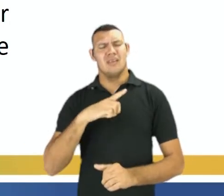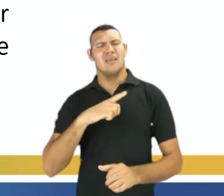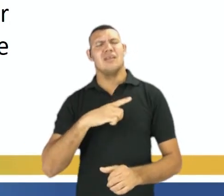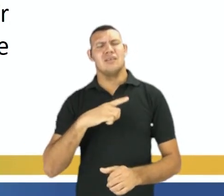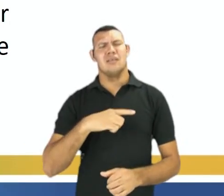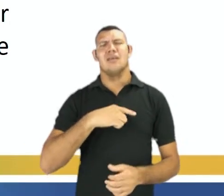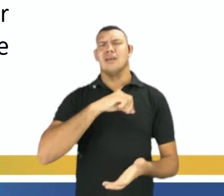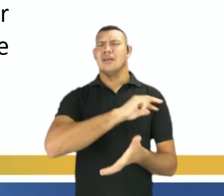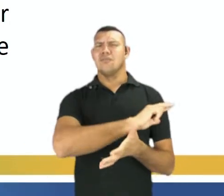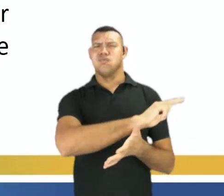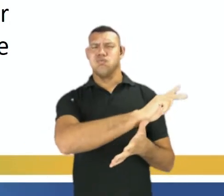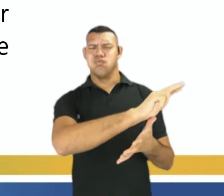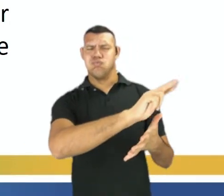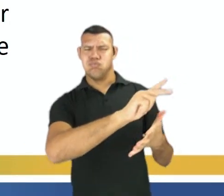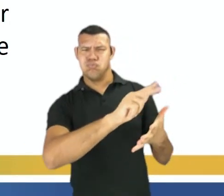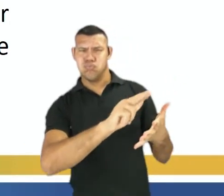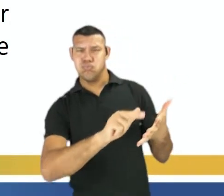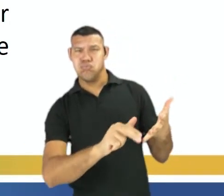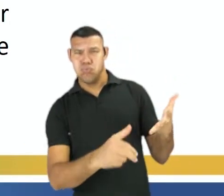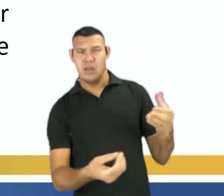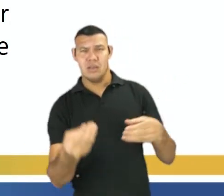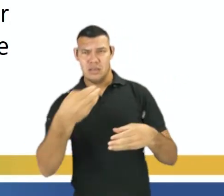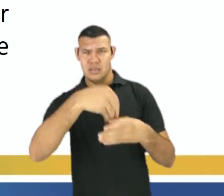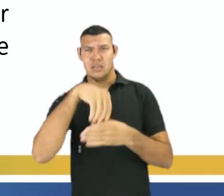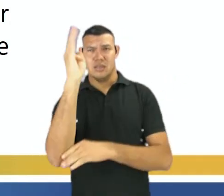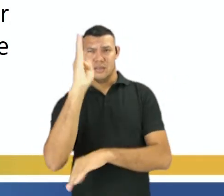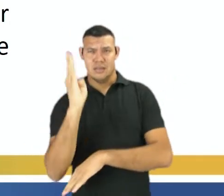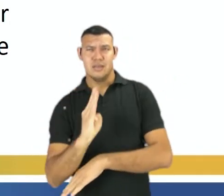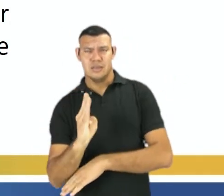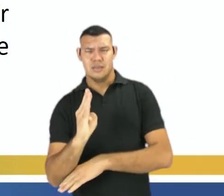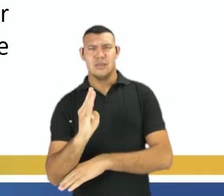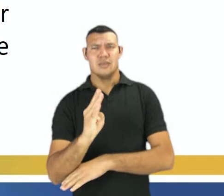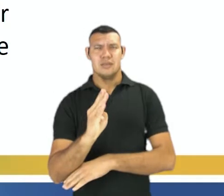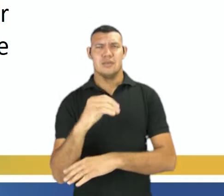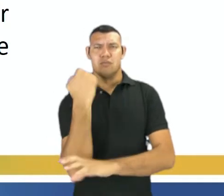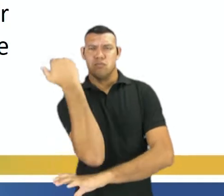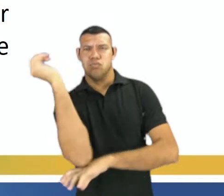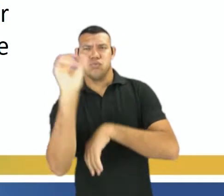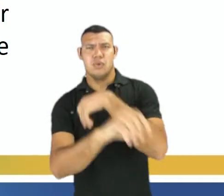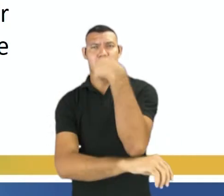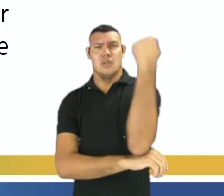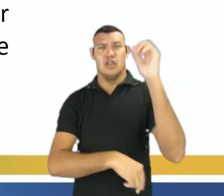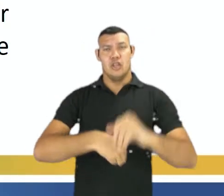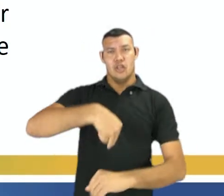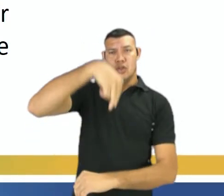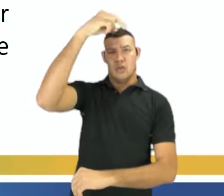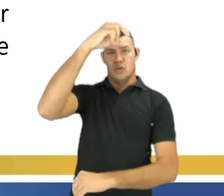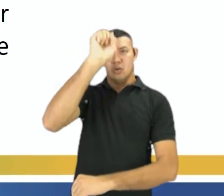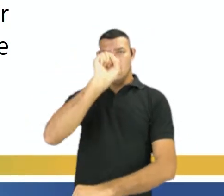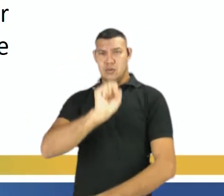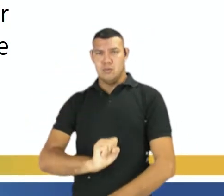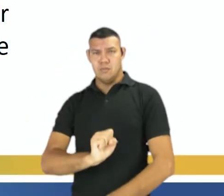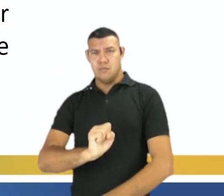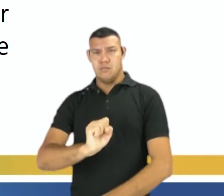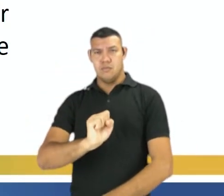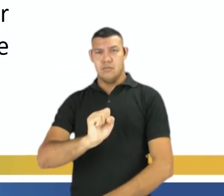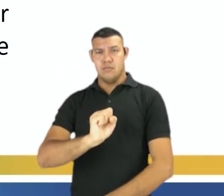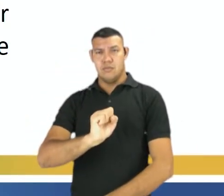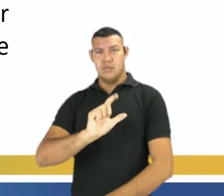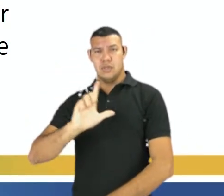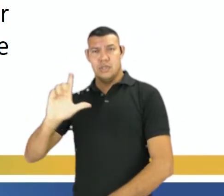vegetação dentro desse território, porque o país, como o Brasil, ele é tão grande, tanto de norte a sul como leste a oeste. Então tem uma extensão de